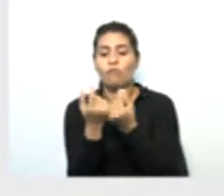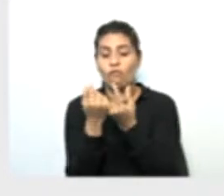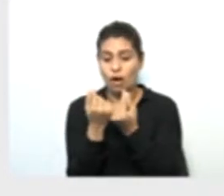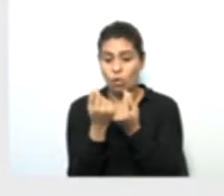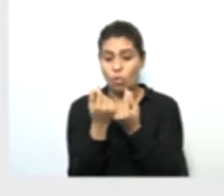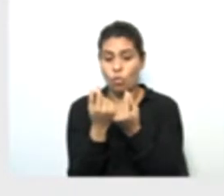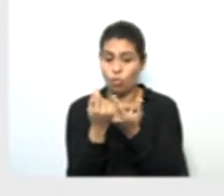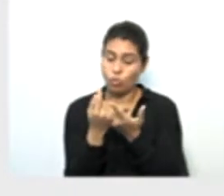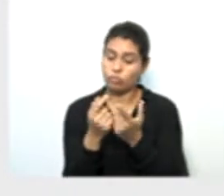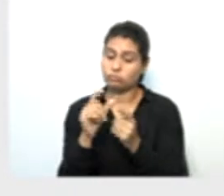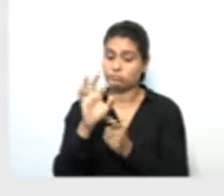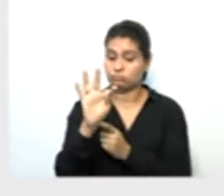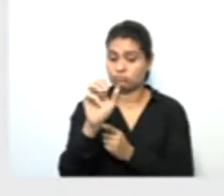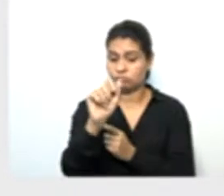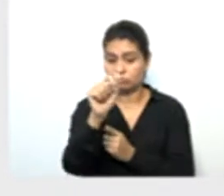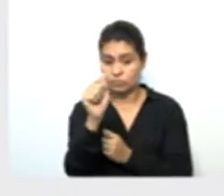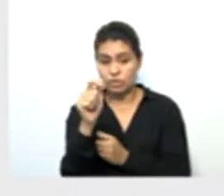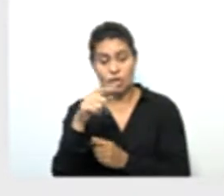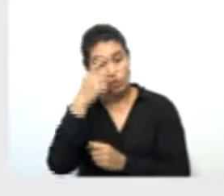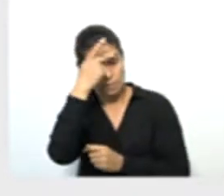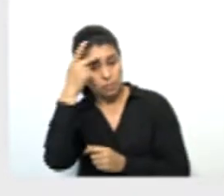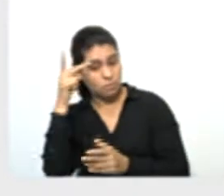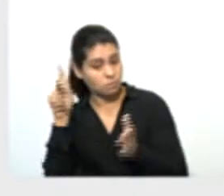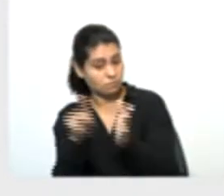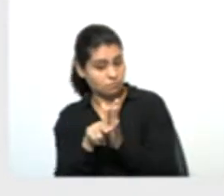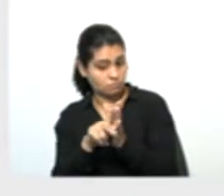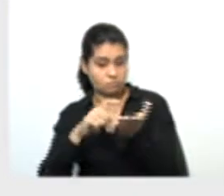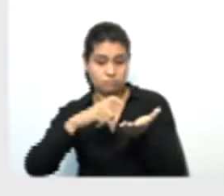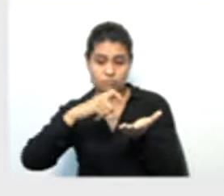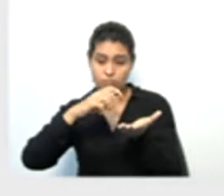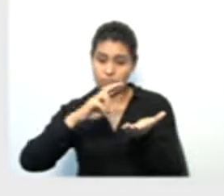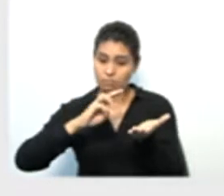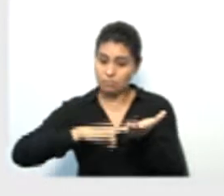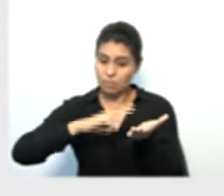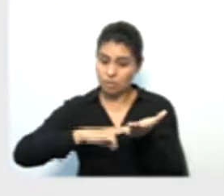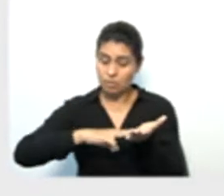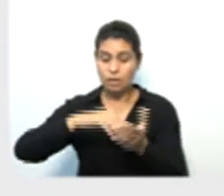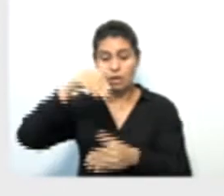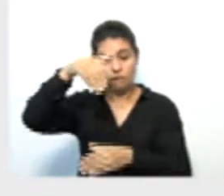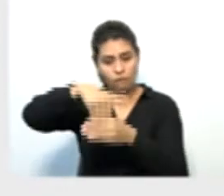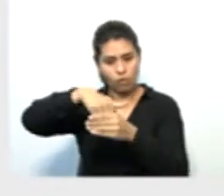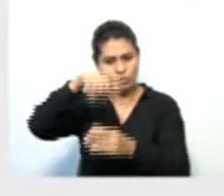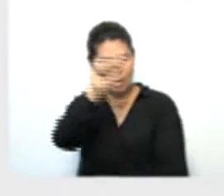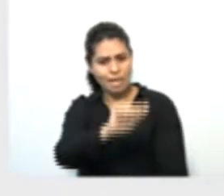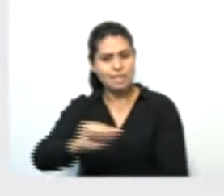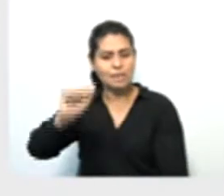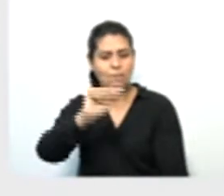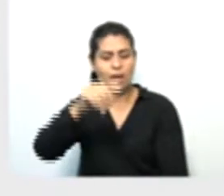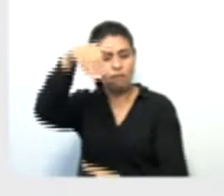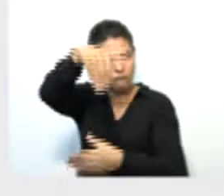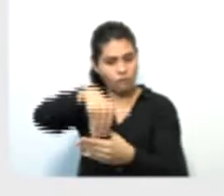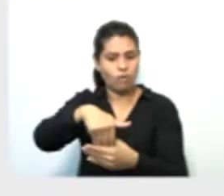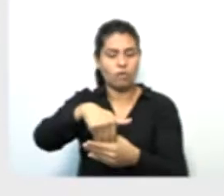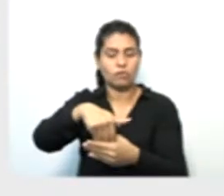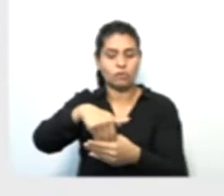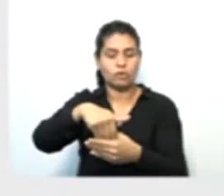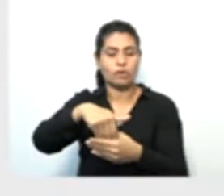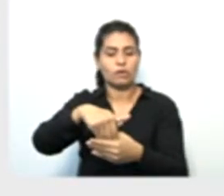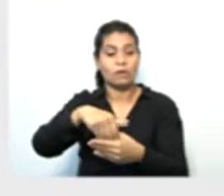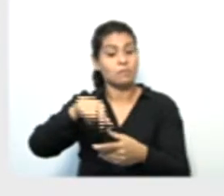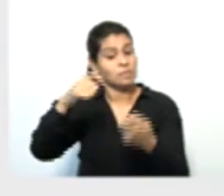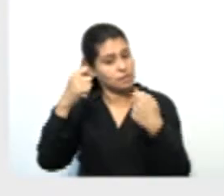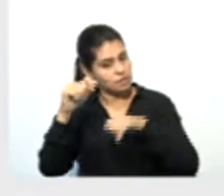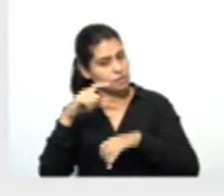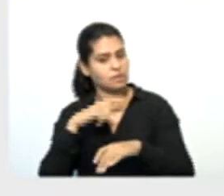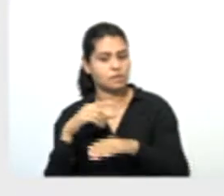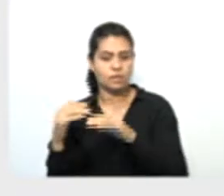dessa taxa de administração são os próprios cooperados, em assembleia. Lembrando que esse valor tem que ser proporcional, tem que ser o suficiente para